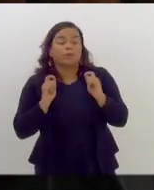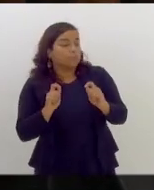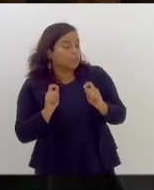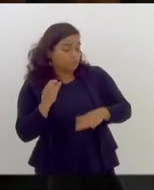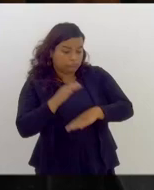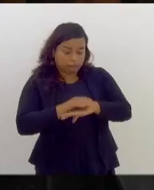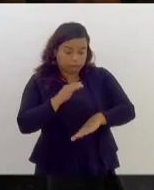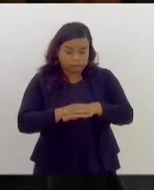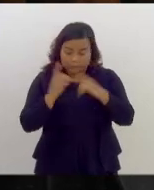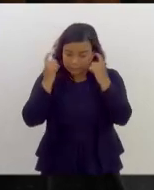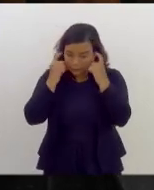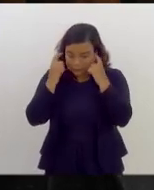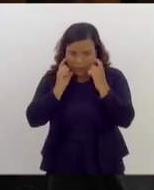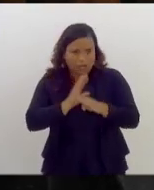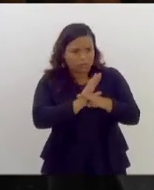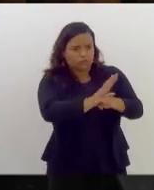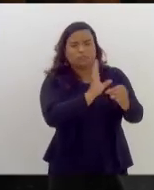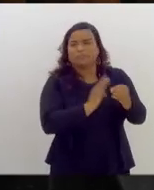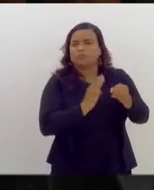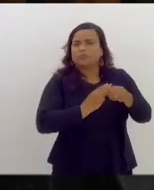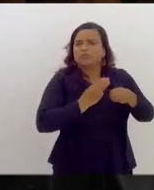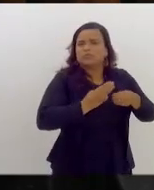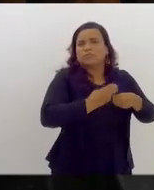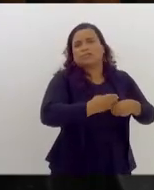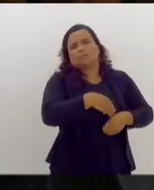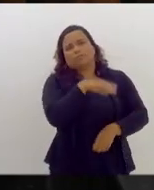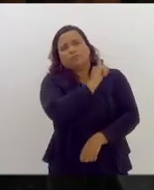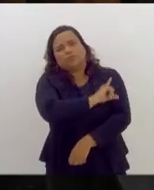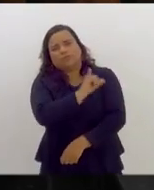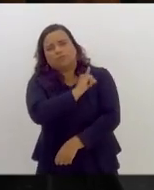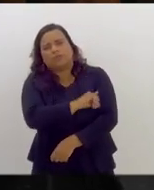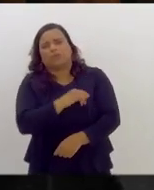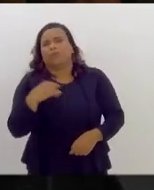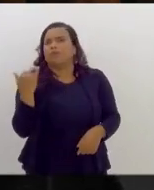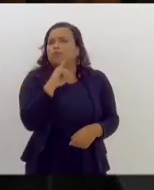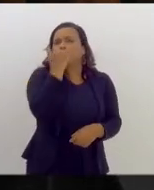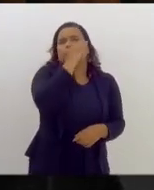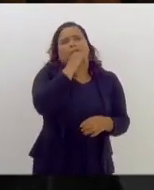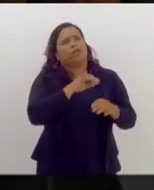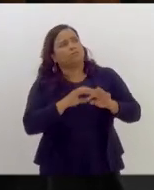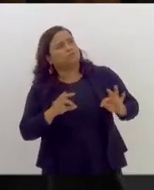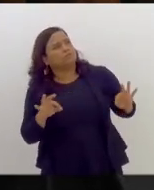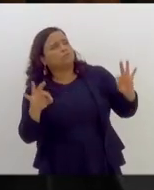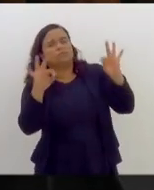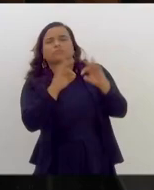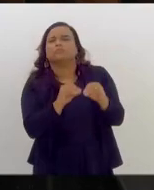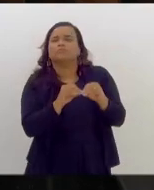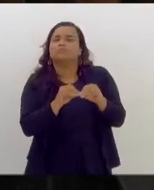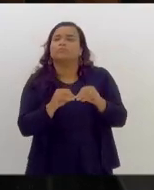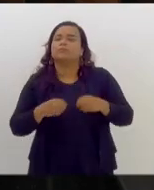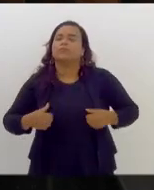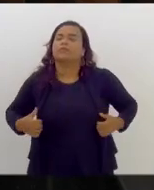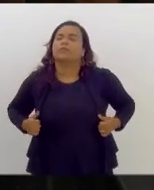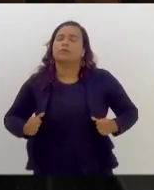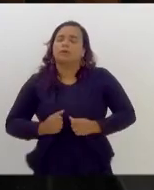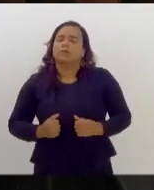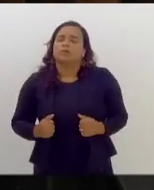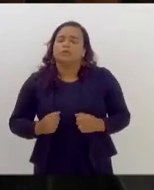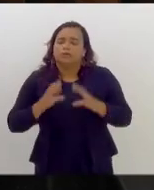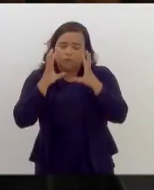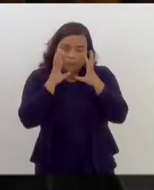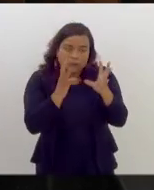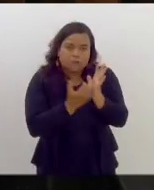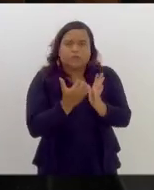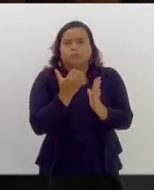sua vez, ajudar os municípios fluminenses, no caso do Rio de Janeiro, os municípios fluminenses mais assim,